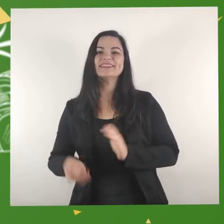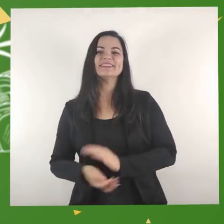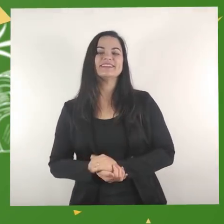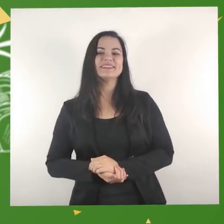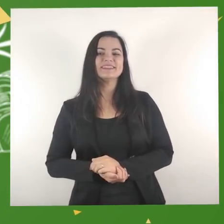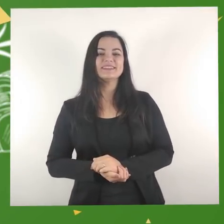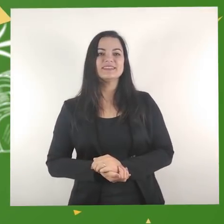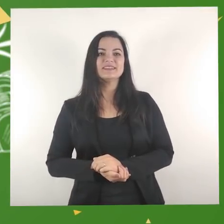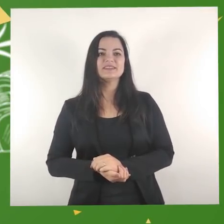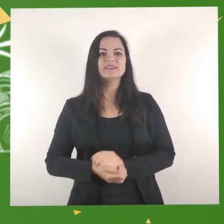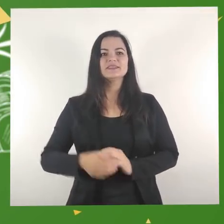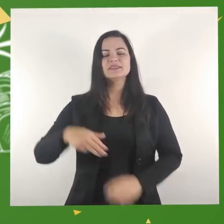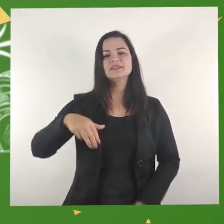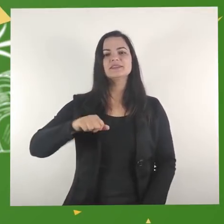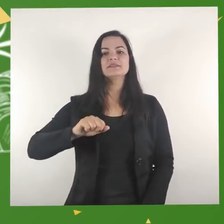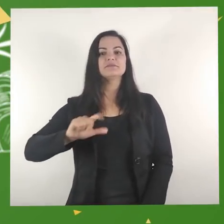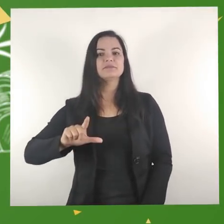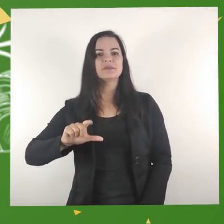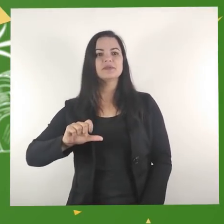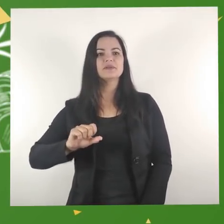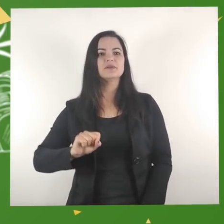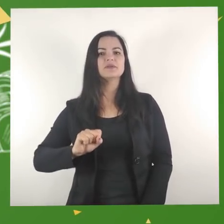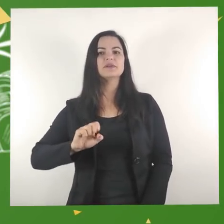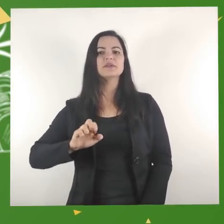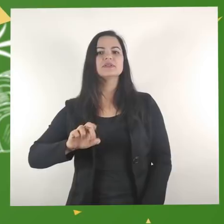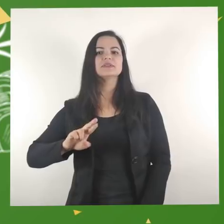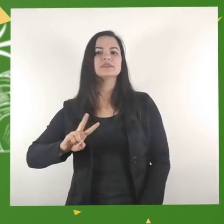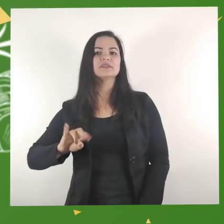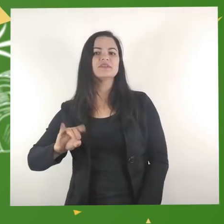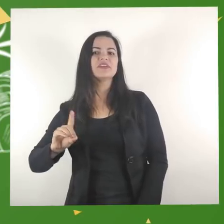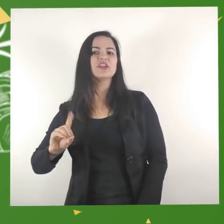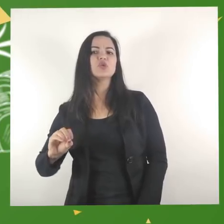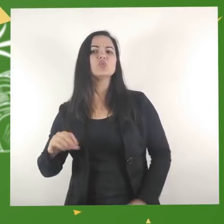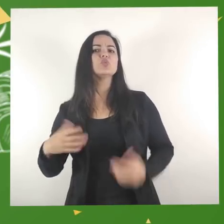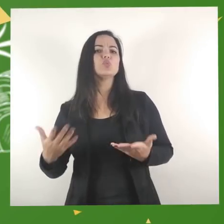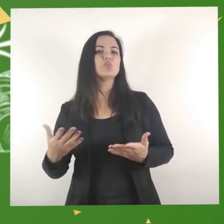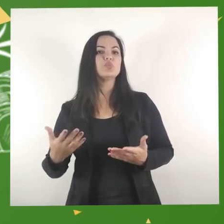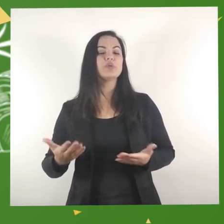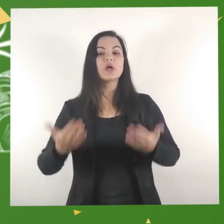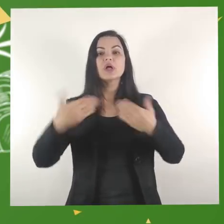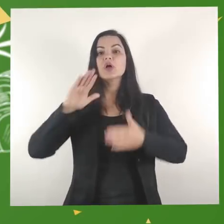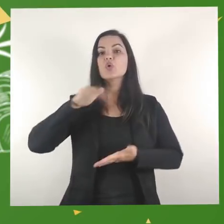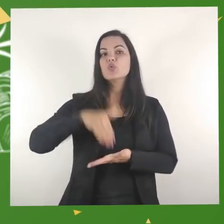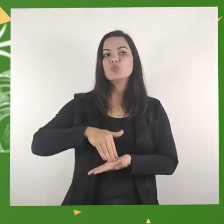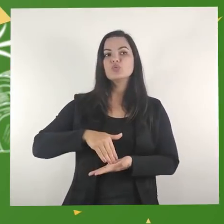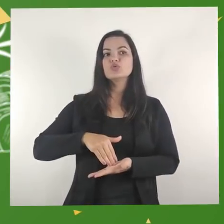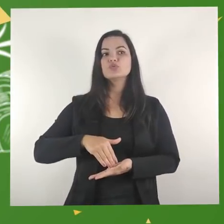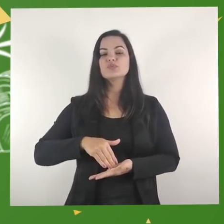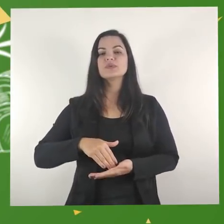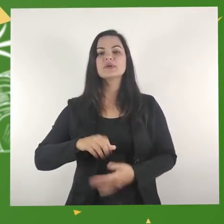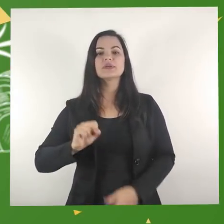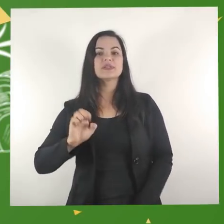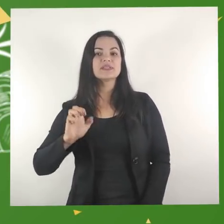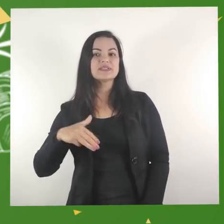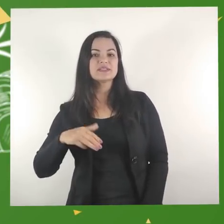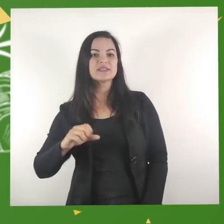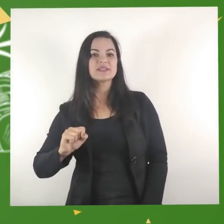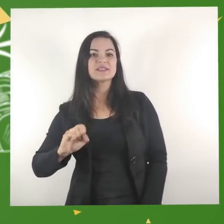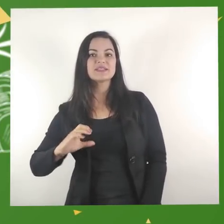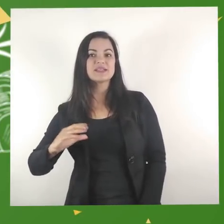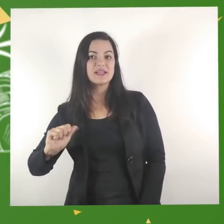aí. Mal servido. E a última, sem seca.